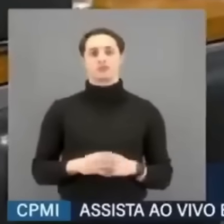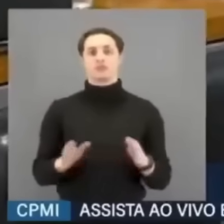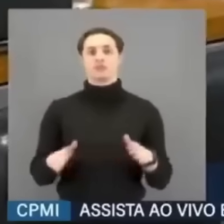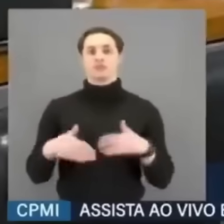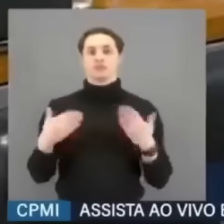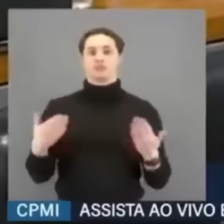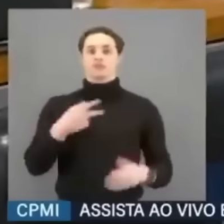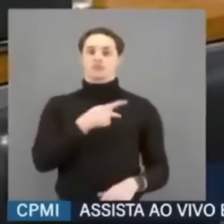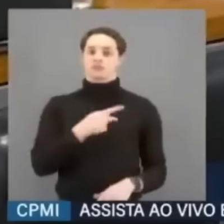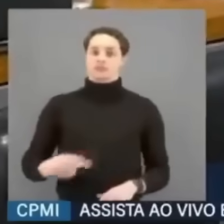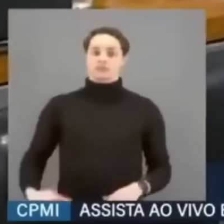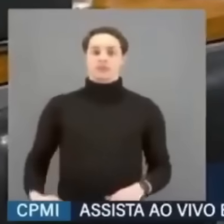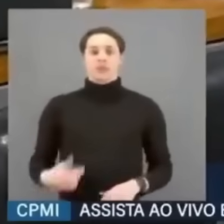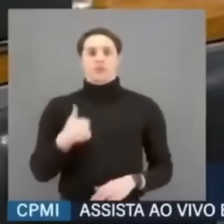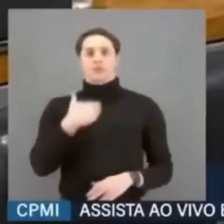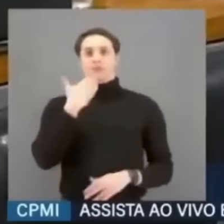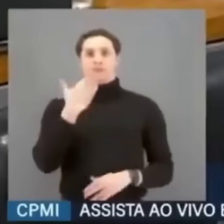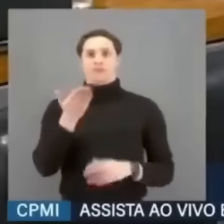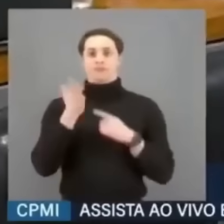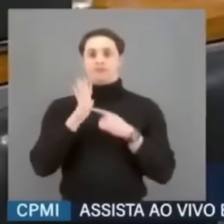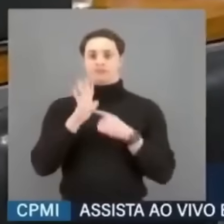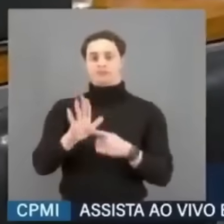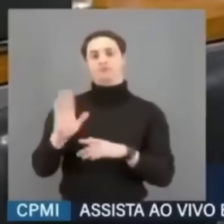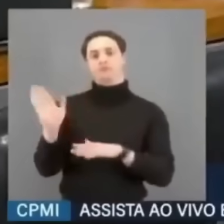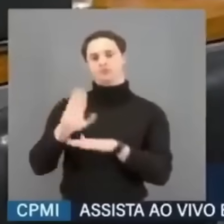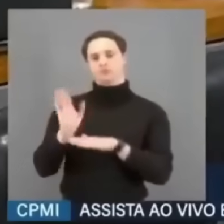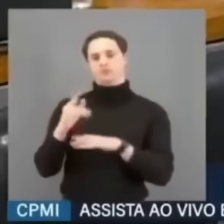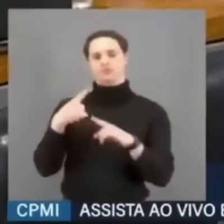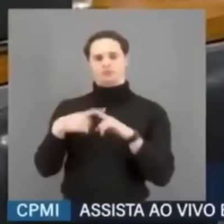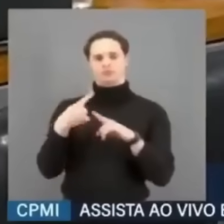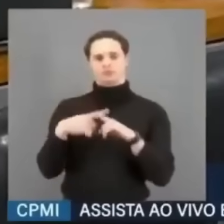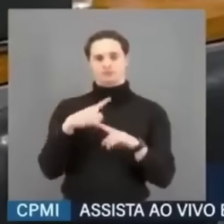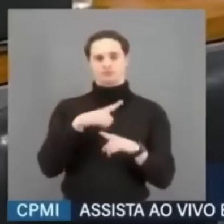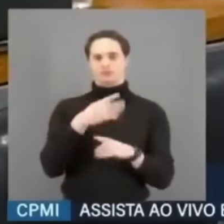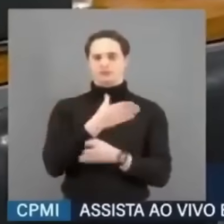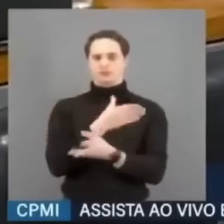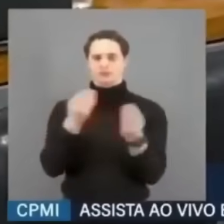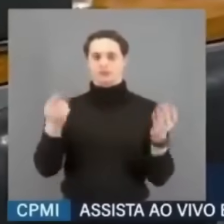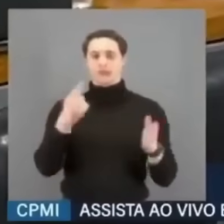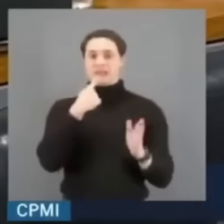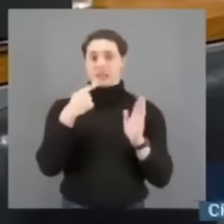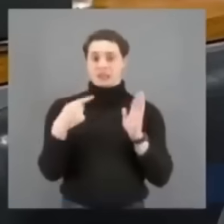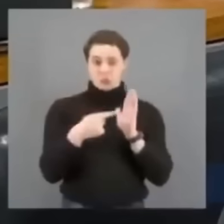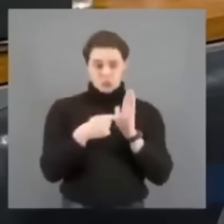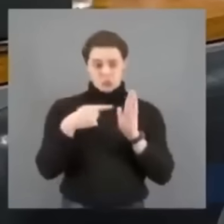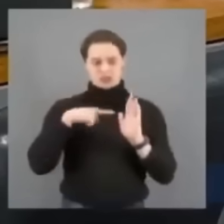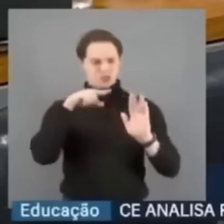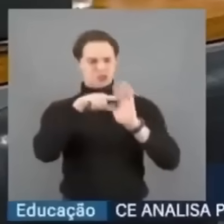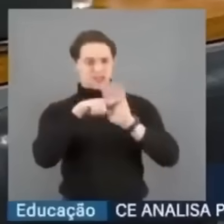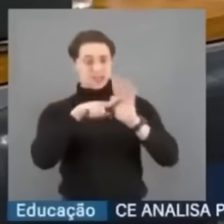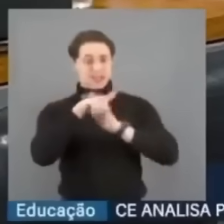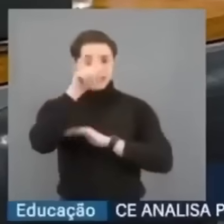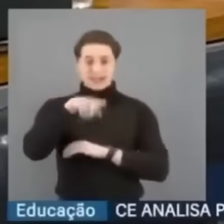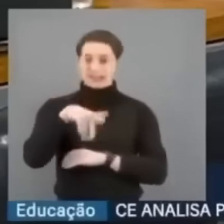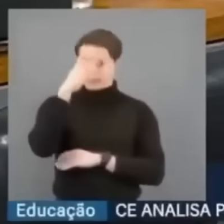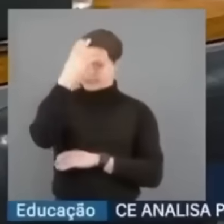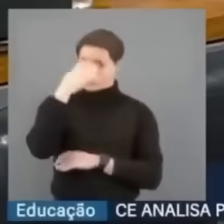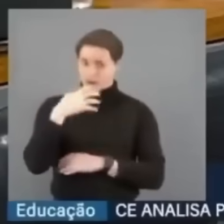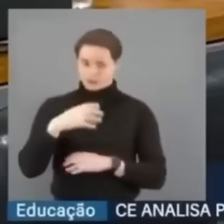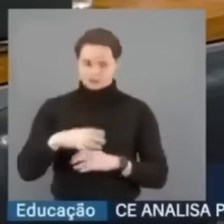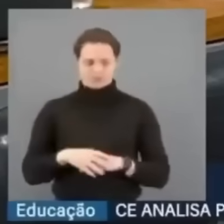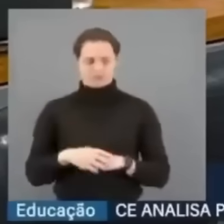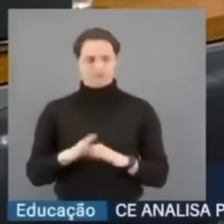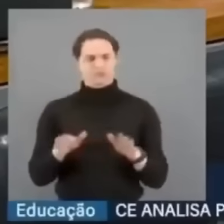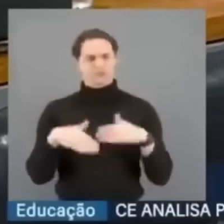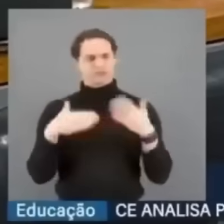Presidente, eu solicitei esse vídeo porque as denúncias e os inquéritos são muito sérios. Se